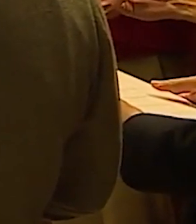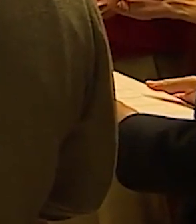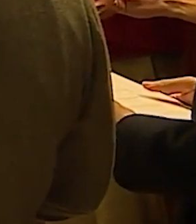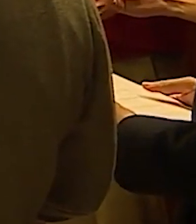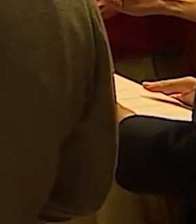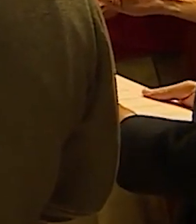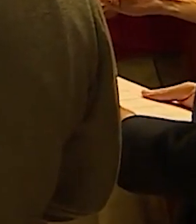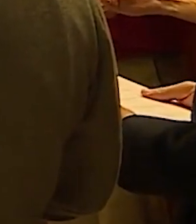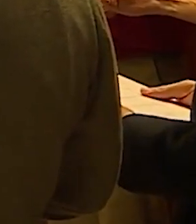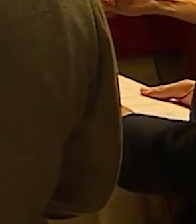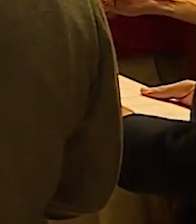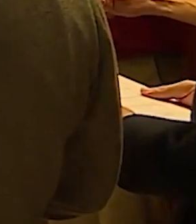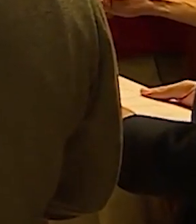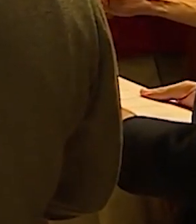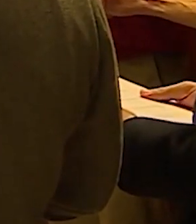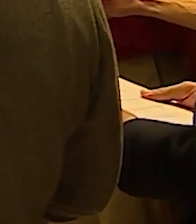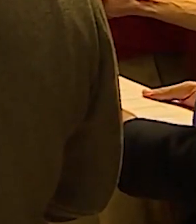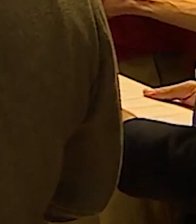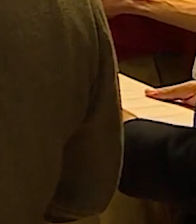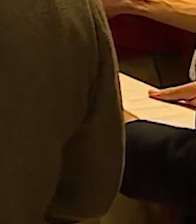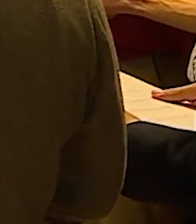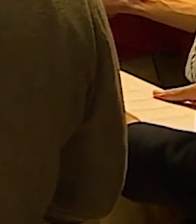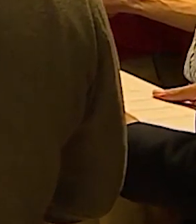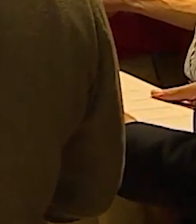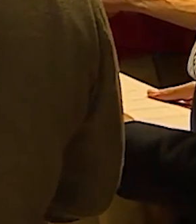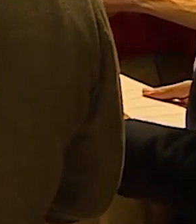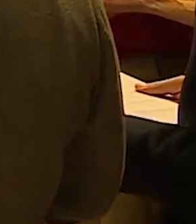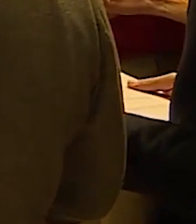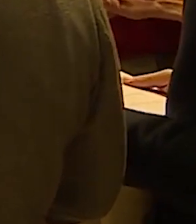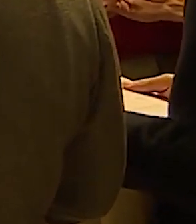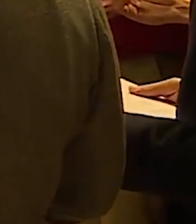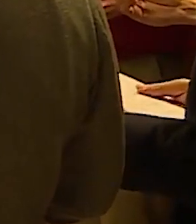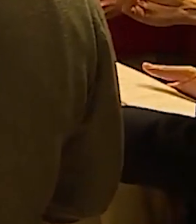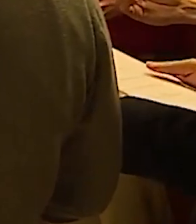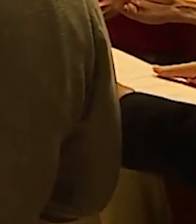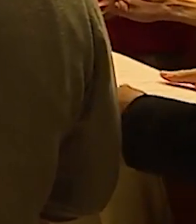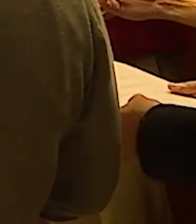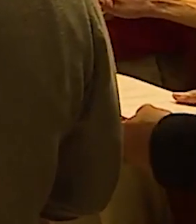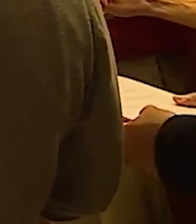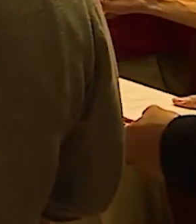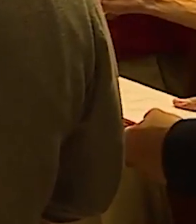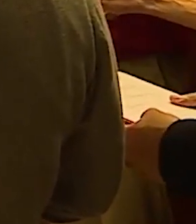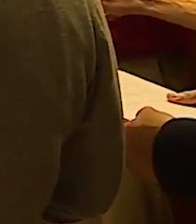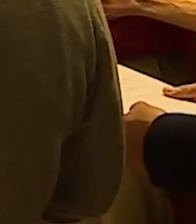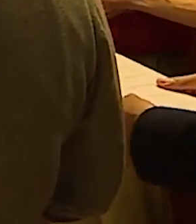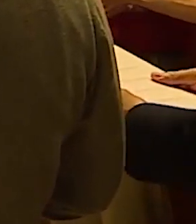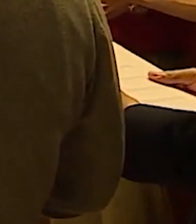judaica interpretadas pelos alunos da Faculdade de Teologia que se preparam para o sacerdócio.